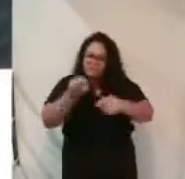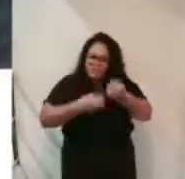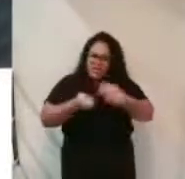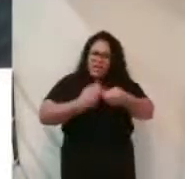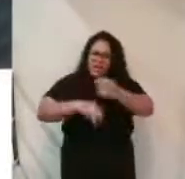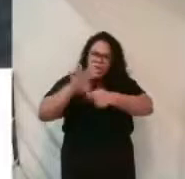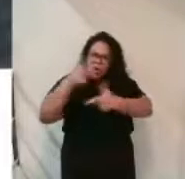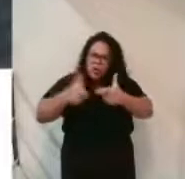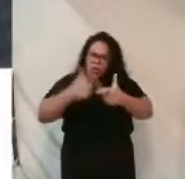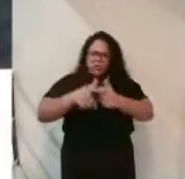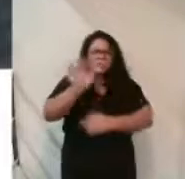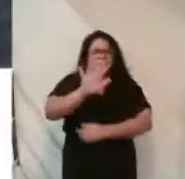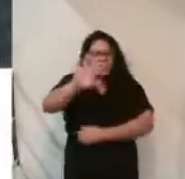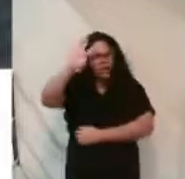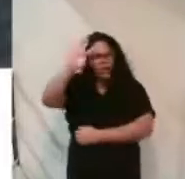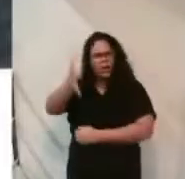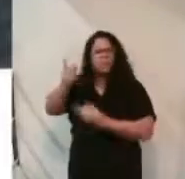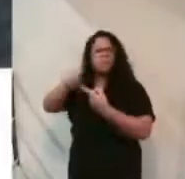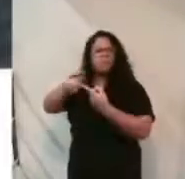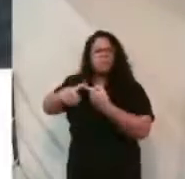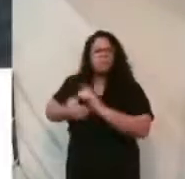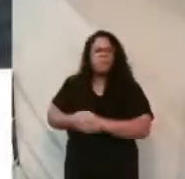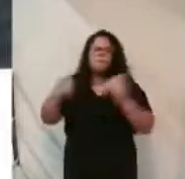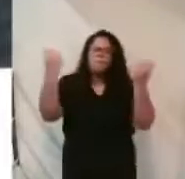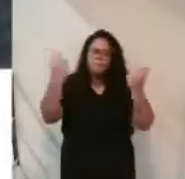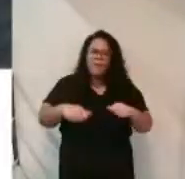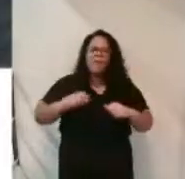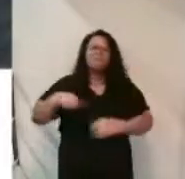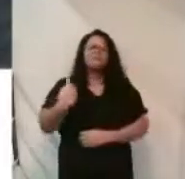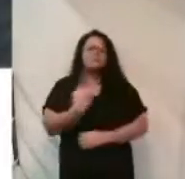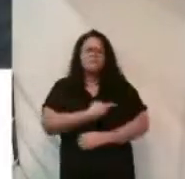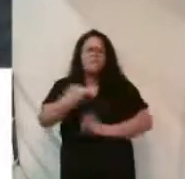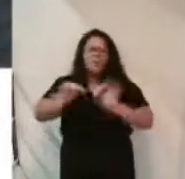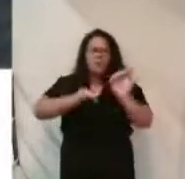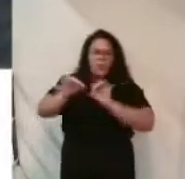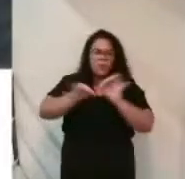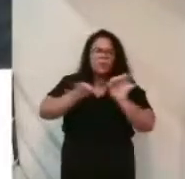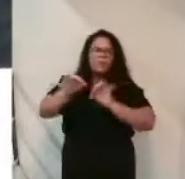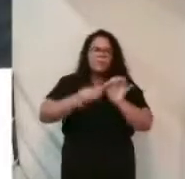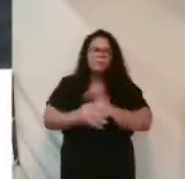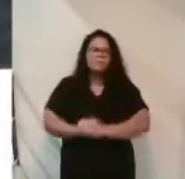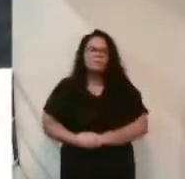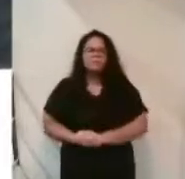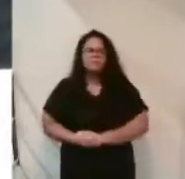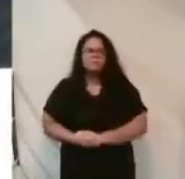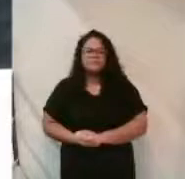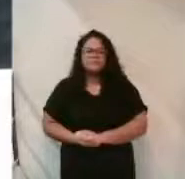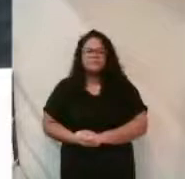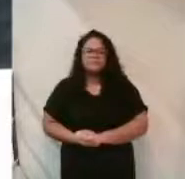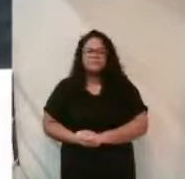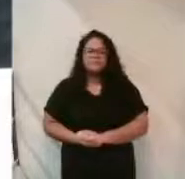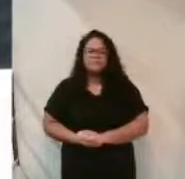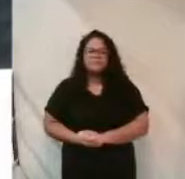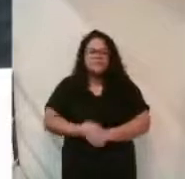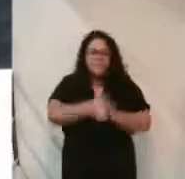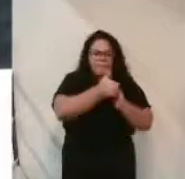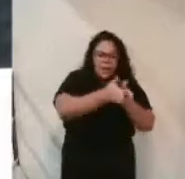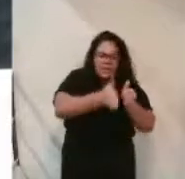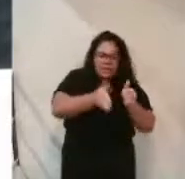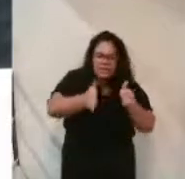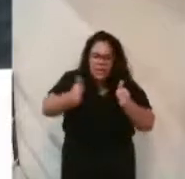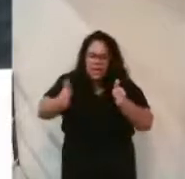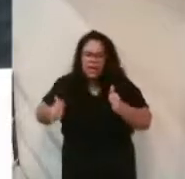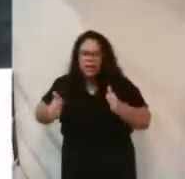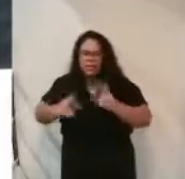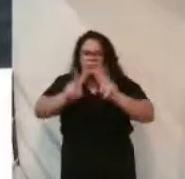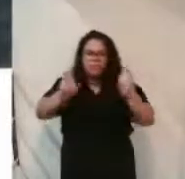quê? Porque existem plenas condições de a gente desenvolver uma cadeia produtiva da reciclagem aqui no Estado, compondo